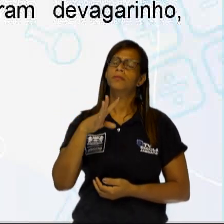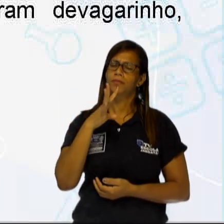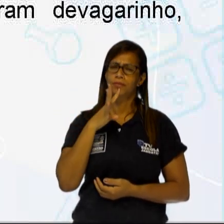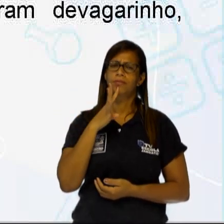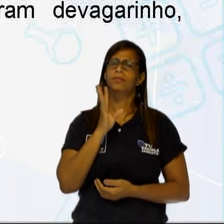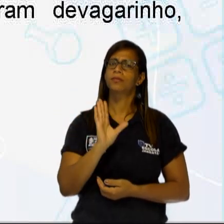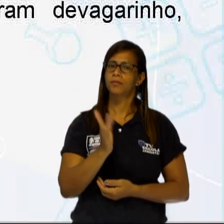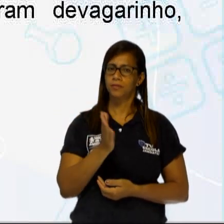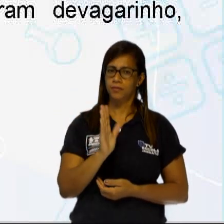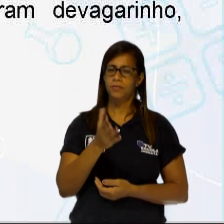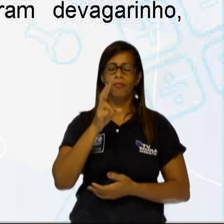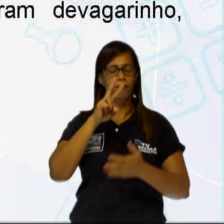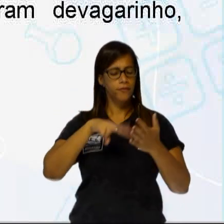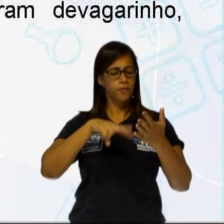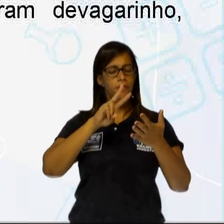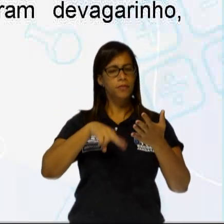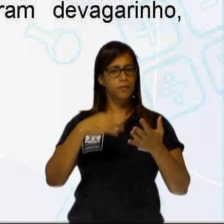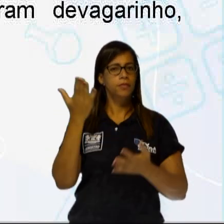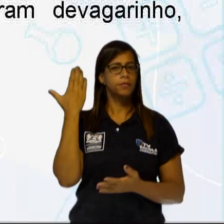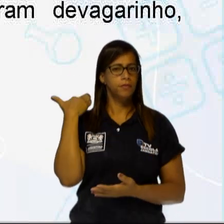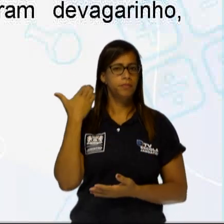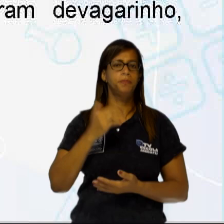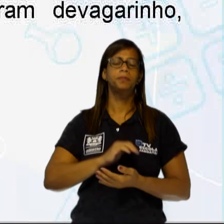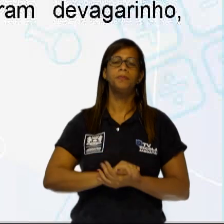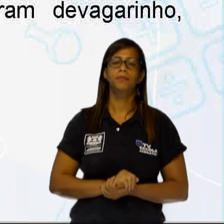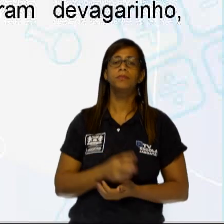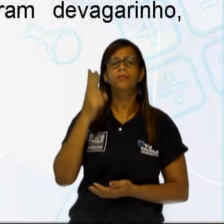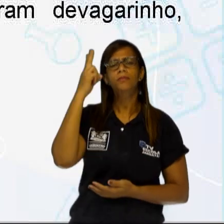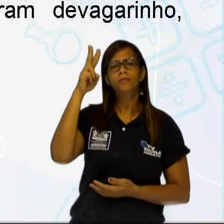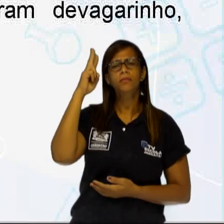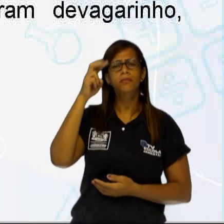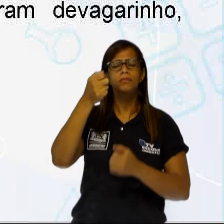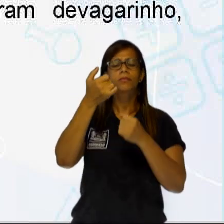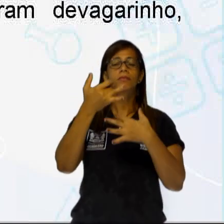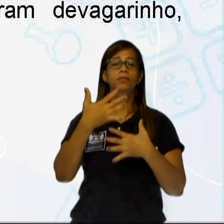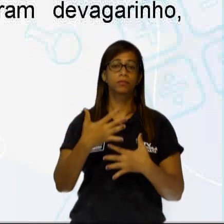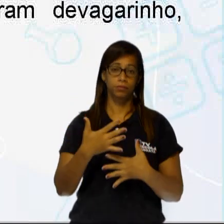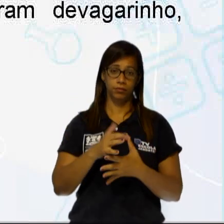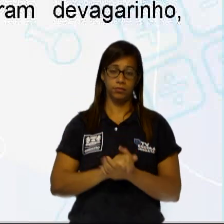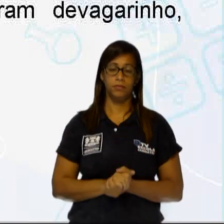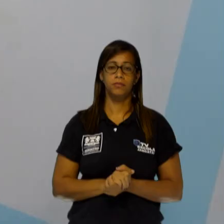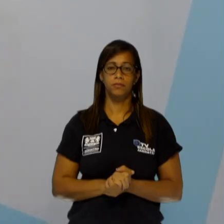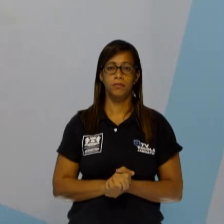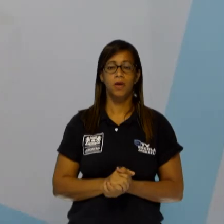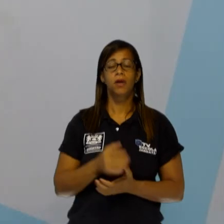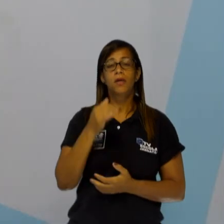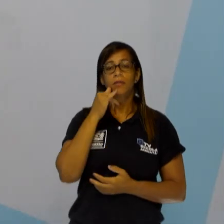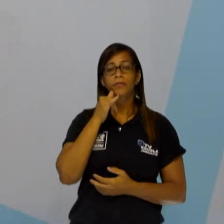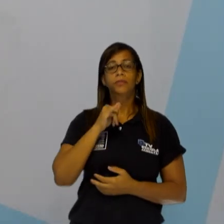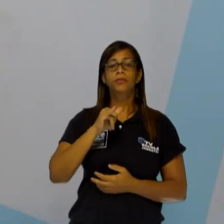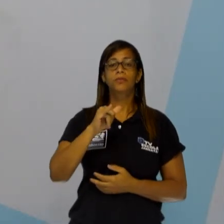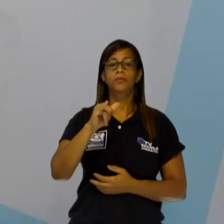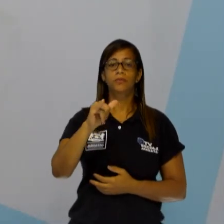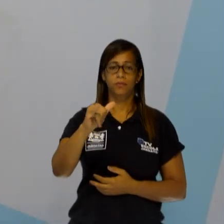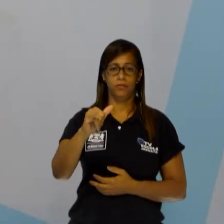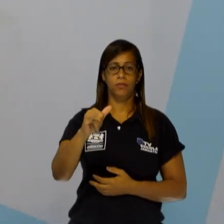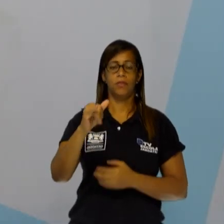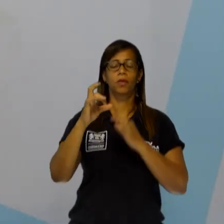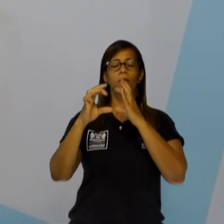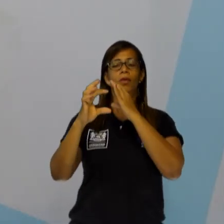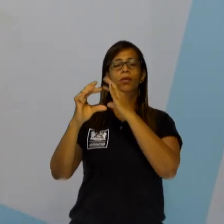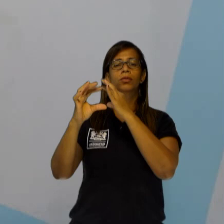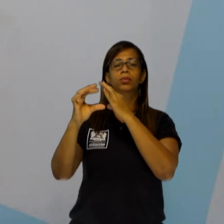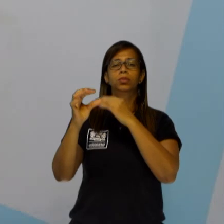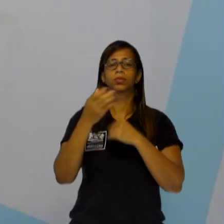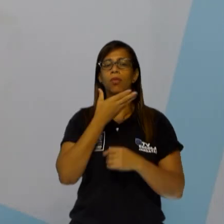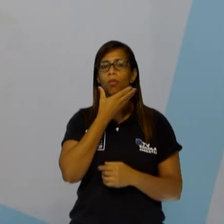nós conhecemos, já lemos em outra oportunidade. Vamos lembrar sobre o que esse texto fala? Conta a história de um flautista que tinha muita